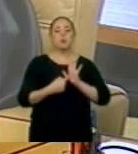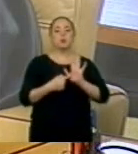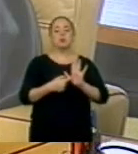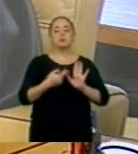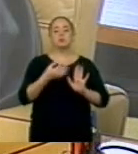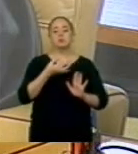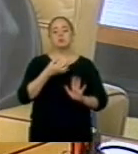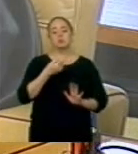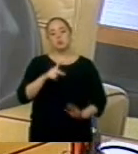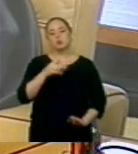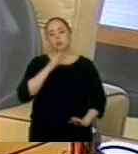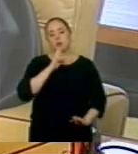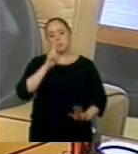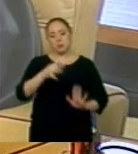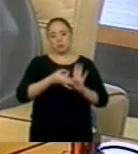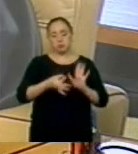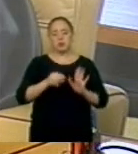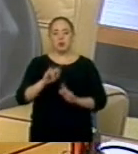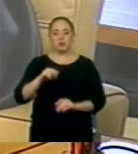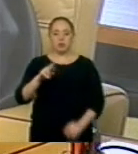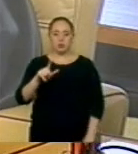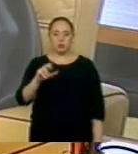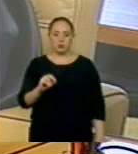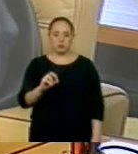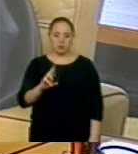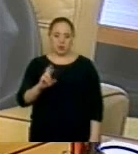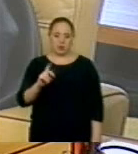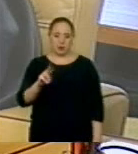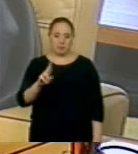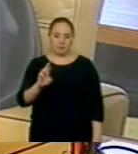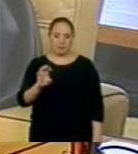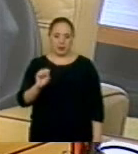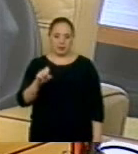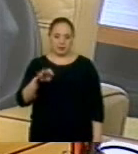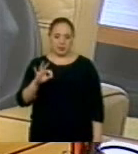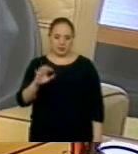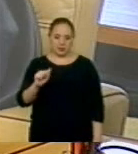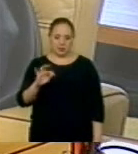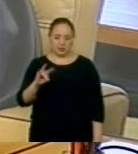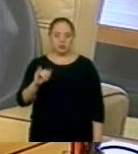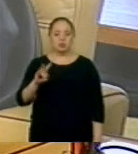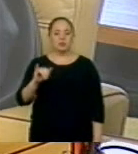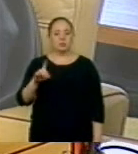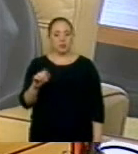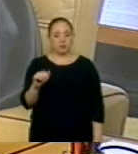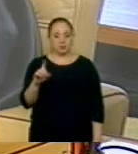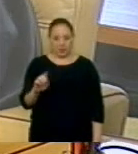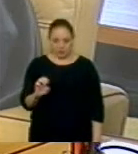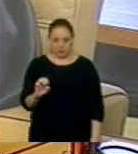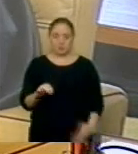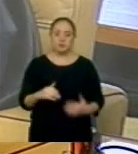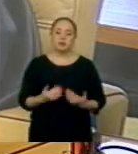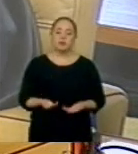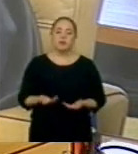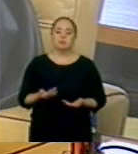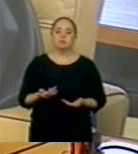a subsistência de um vínculo de representatividade já debilitado no seu substrato de legitimidade diante